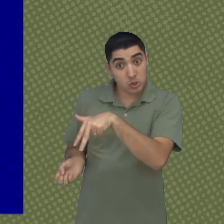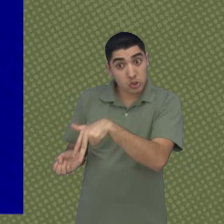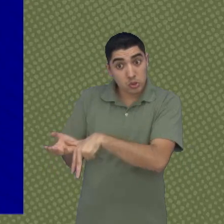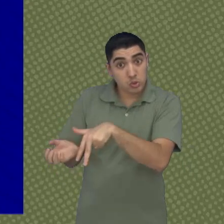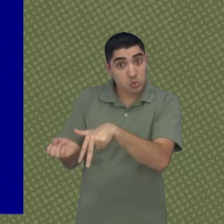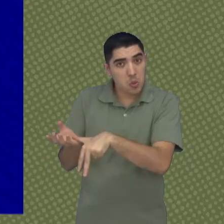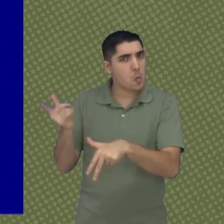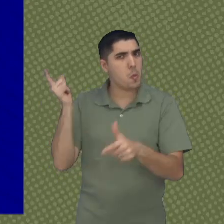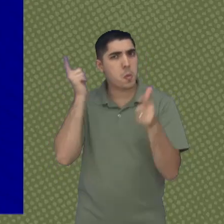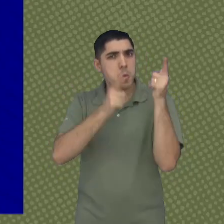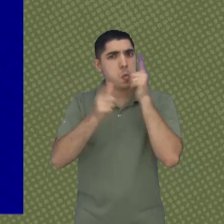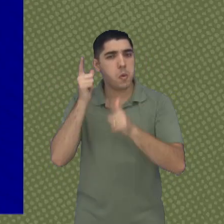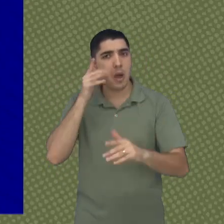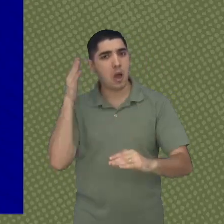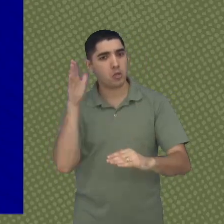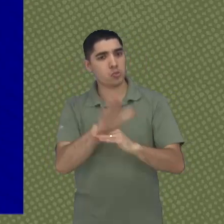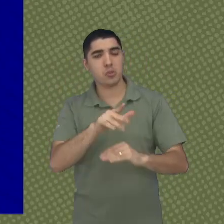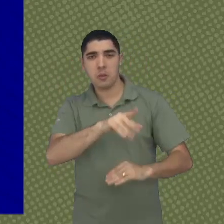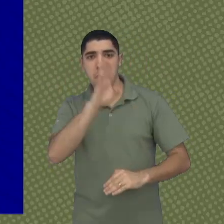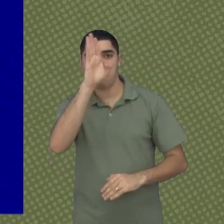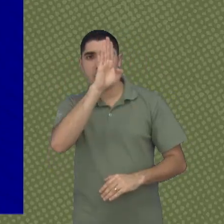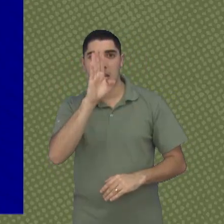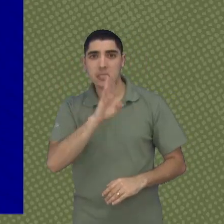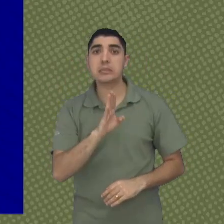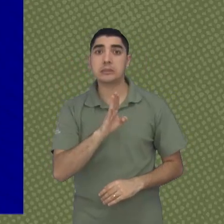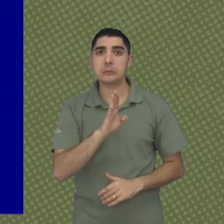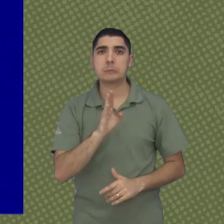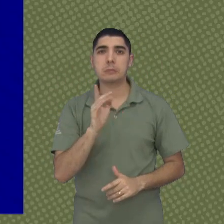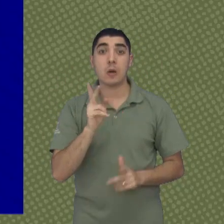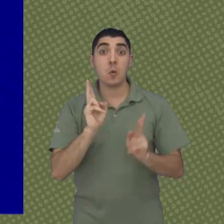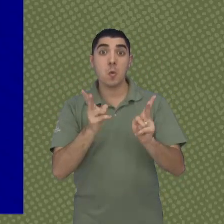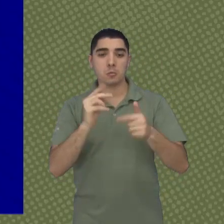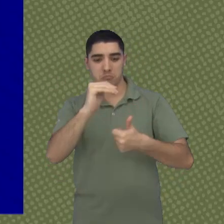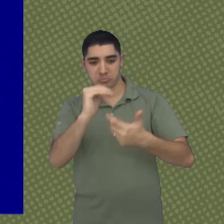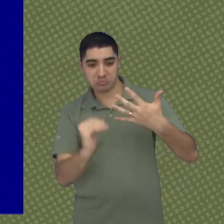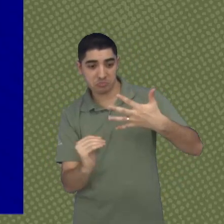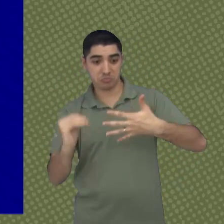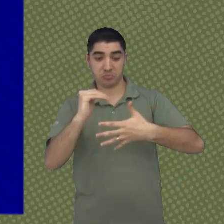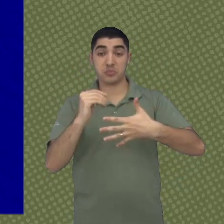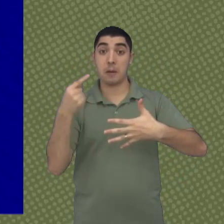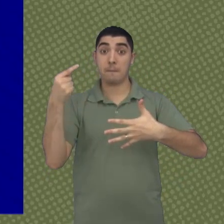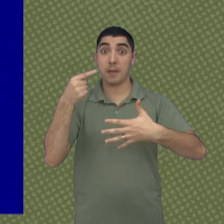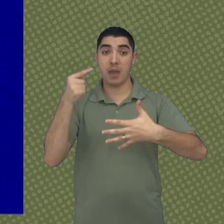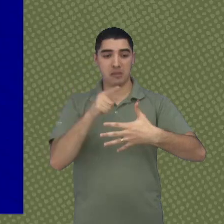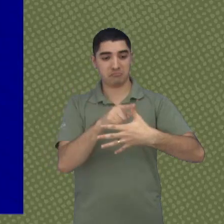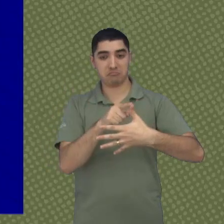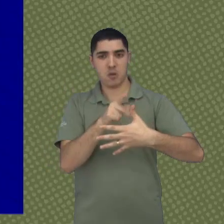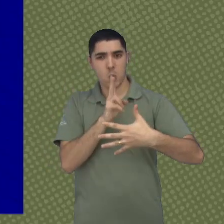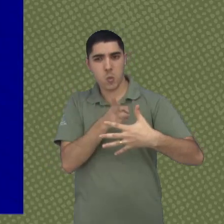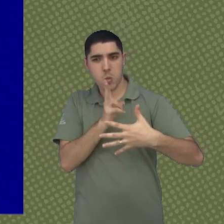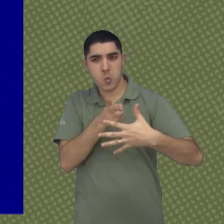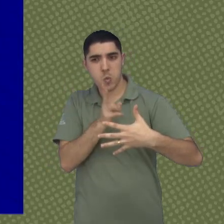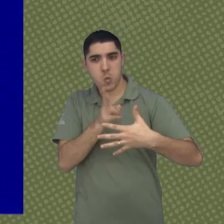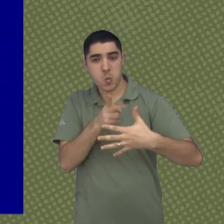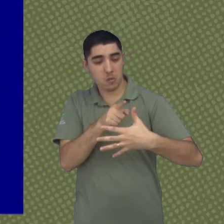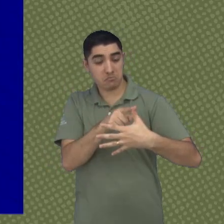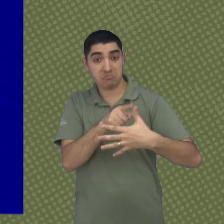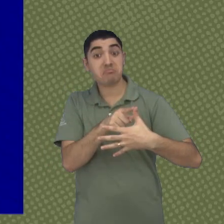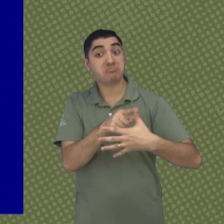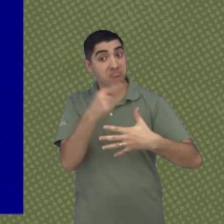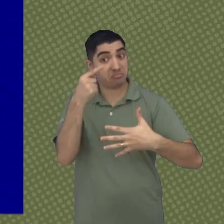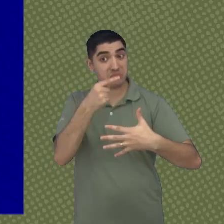conquistou ajudou o Brasil, ó, está ajudando, na verdade, o Brasil a ficar com a classificação, com a primeira colocação